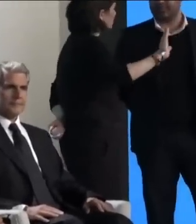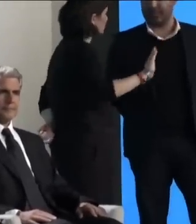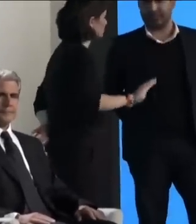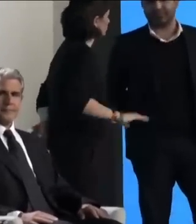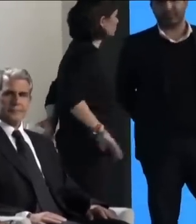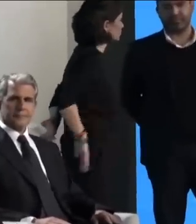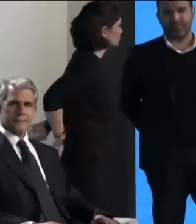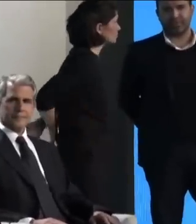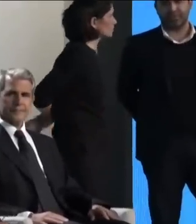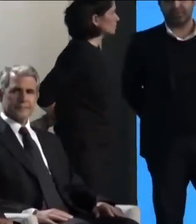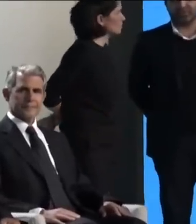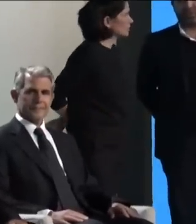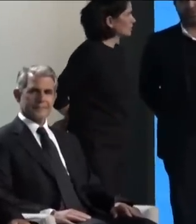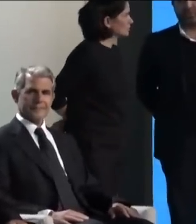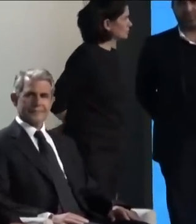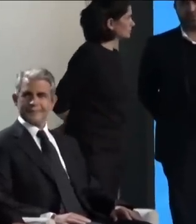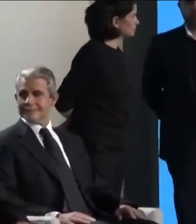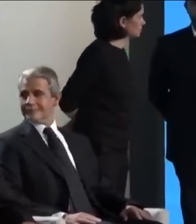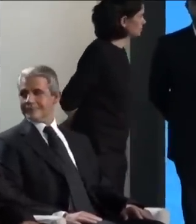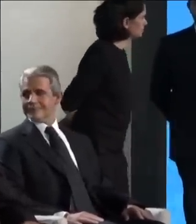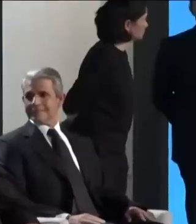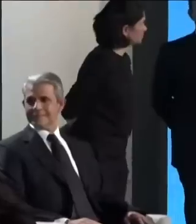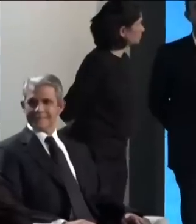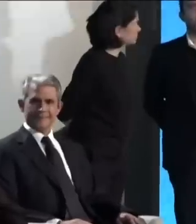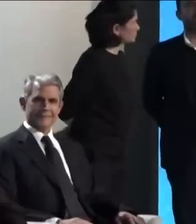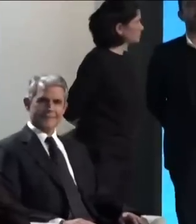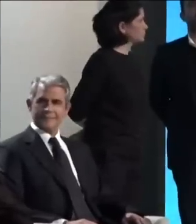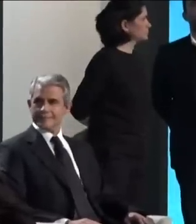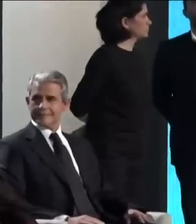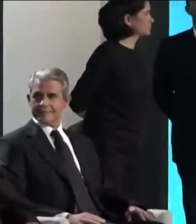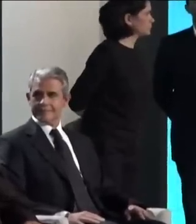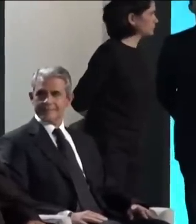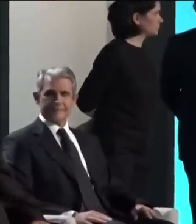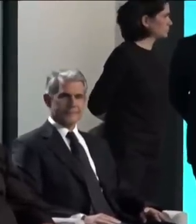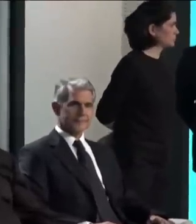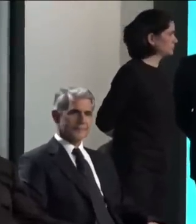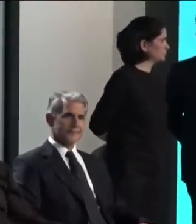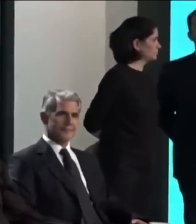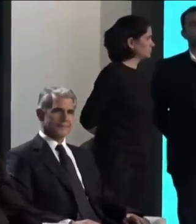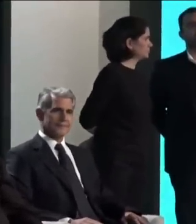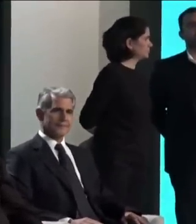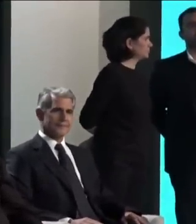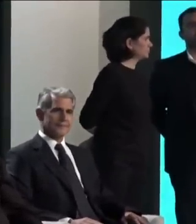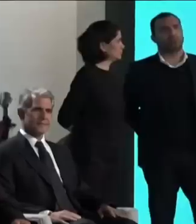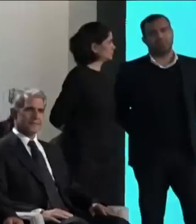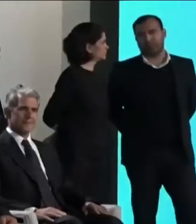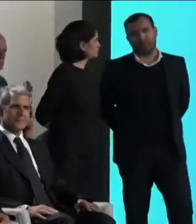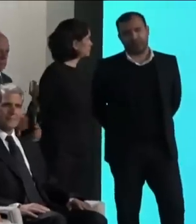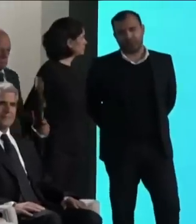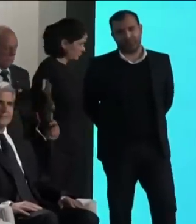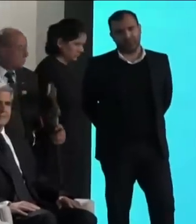é normal Mentir é normal rir da própria corrupção É normal sair bêbado na rua